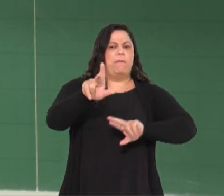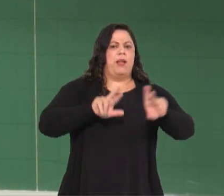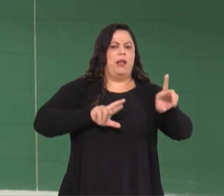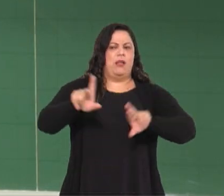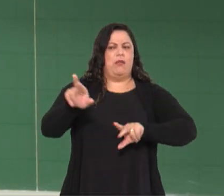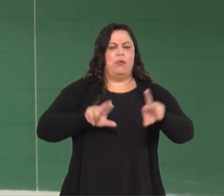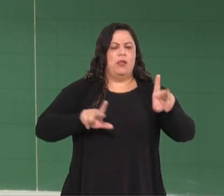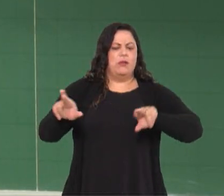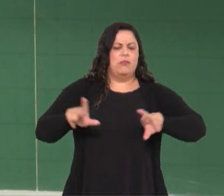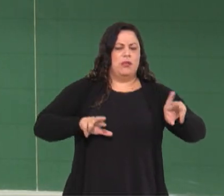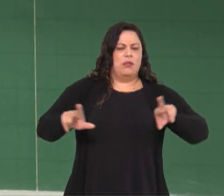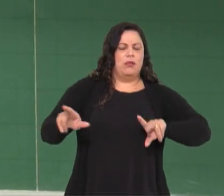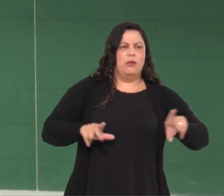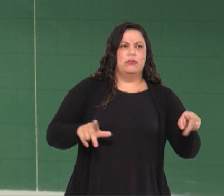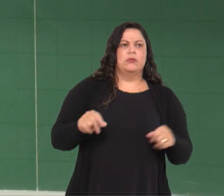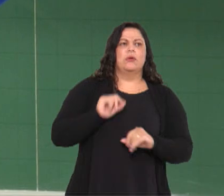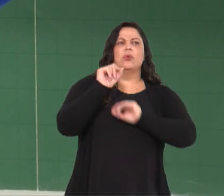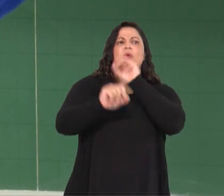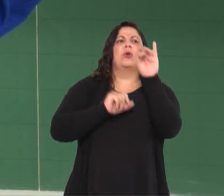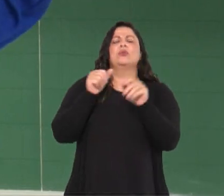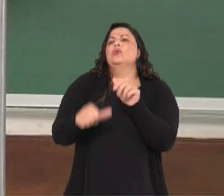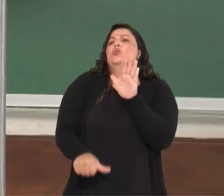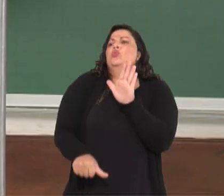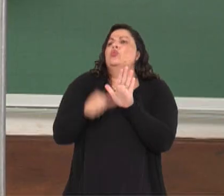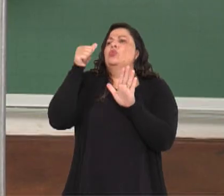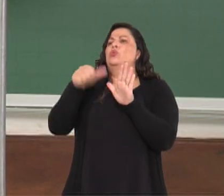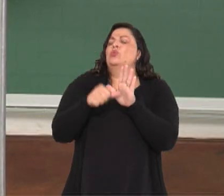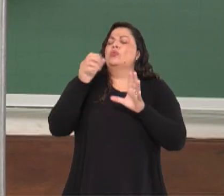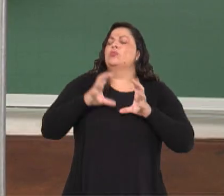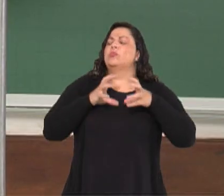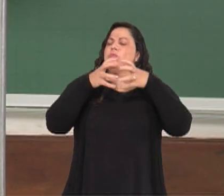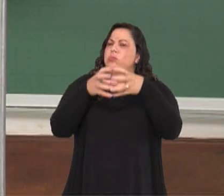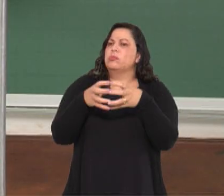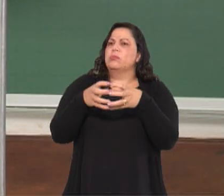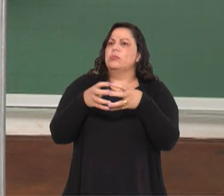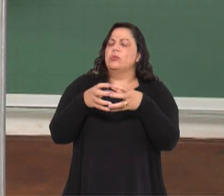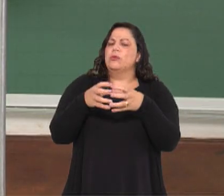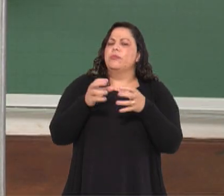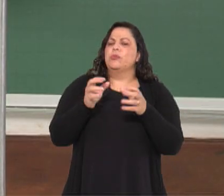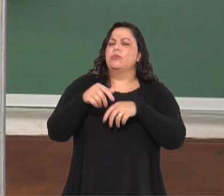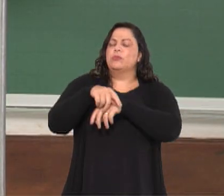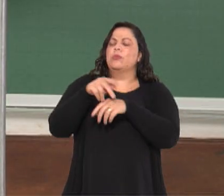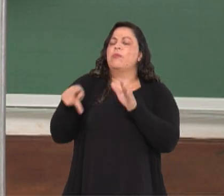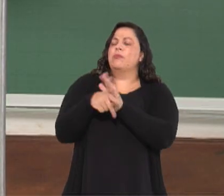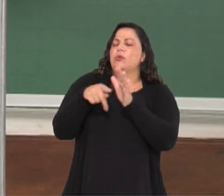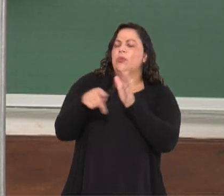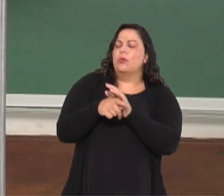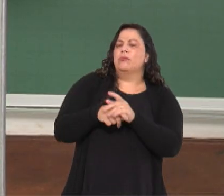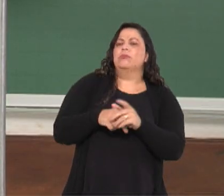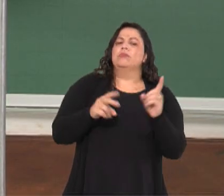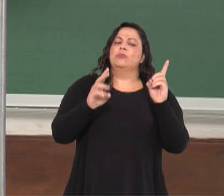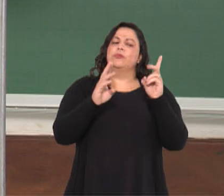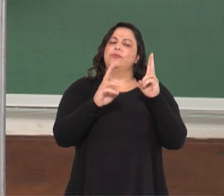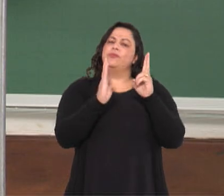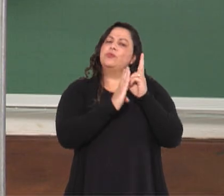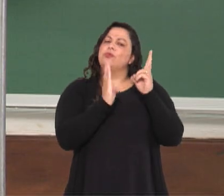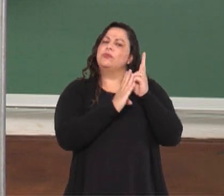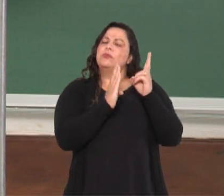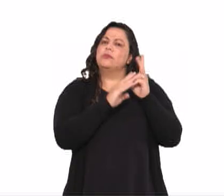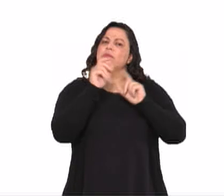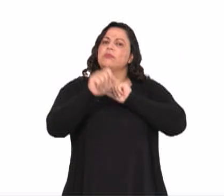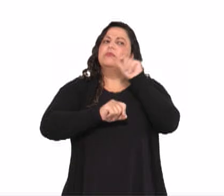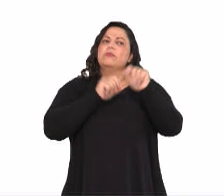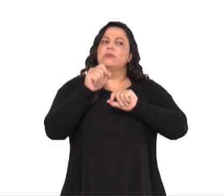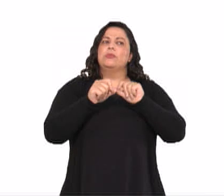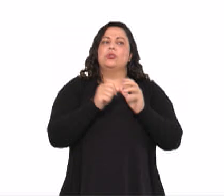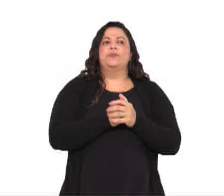né? Então, quais eram as principais nações indígenas que nós tínhamos aqui no Paraná? Nós